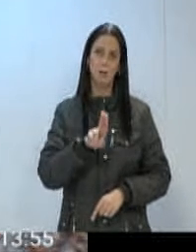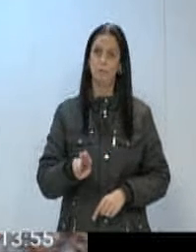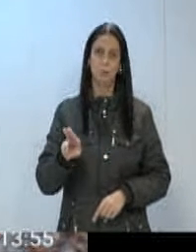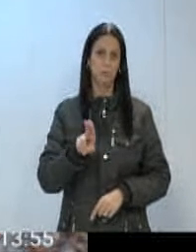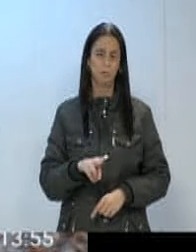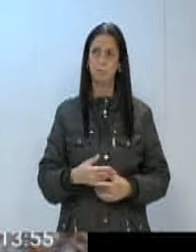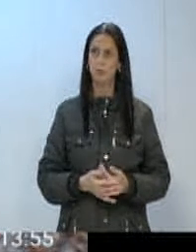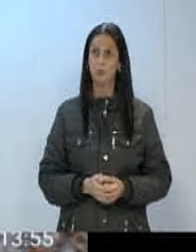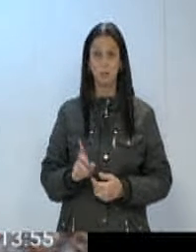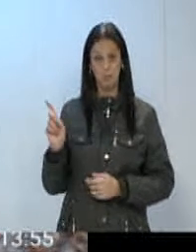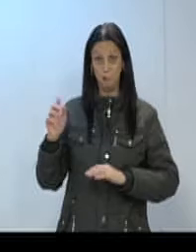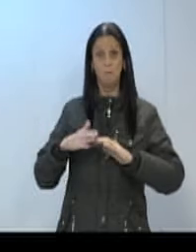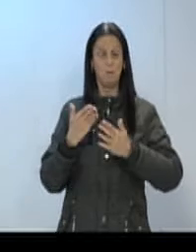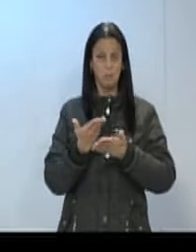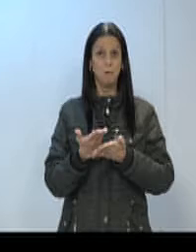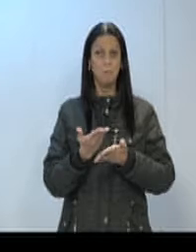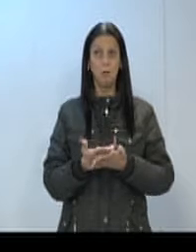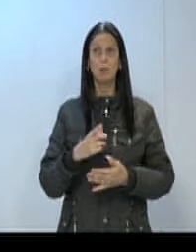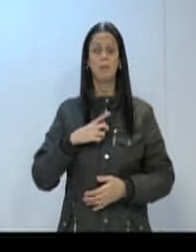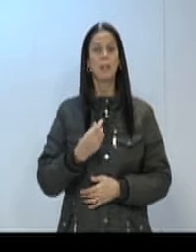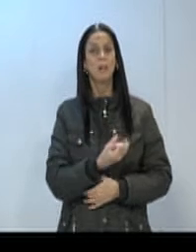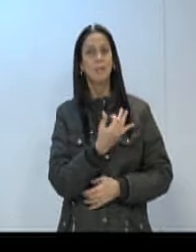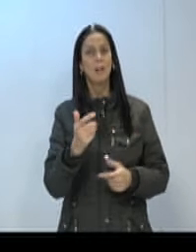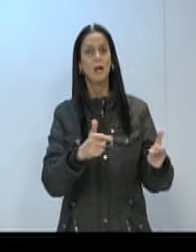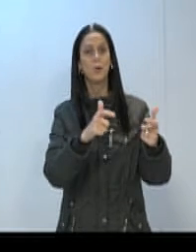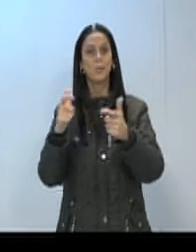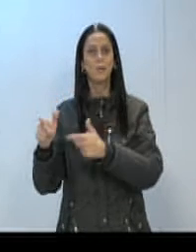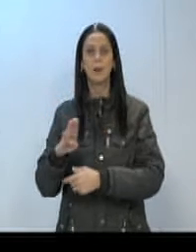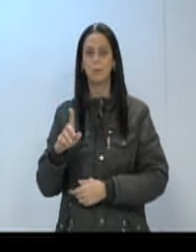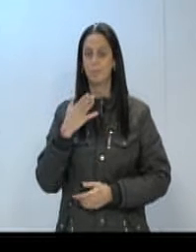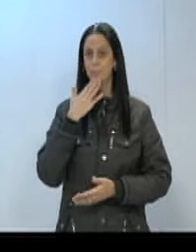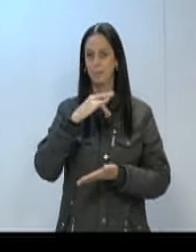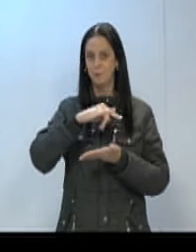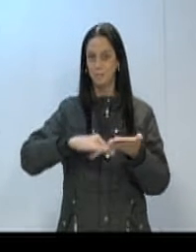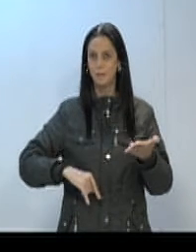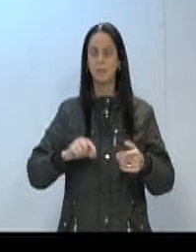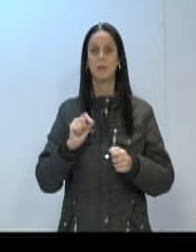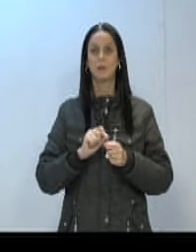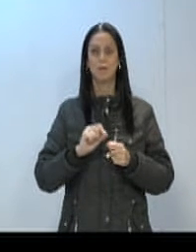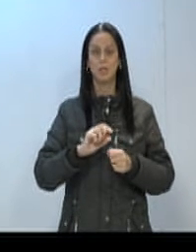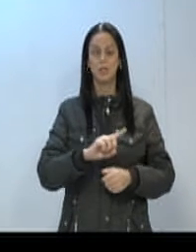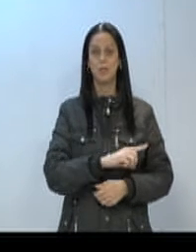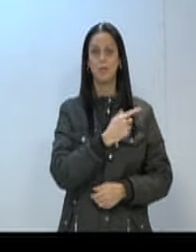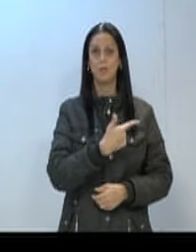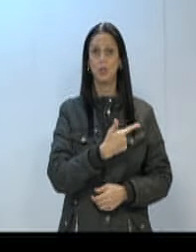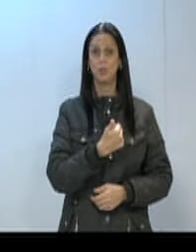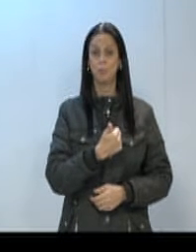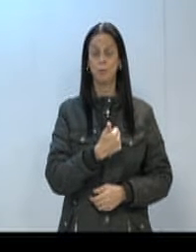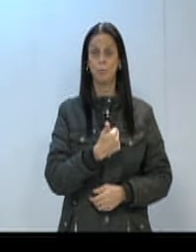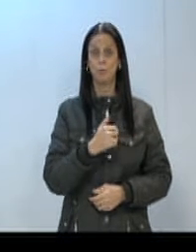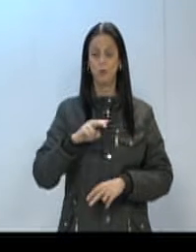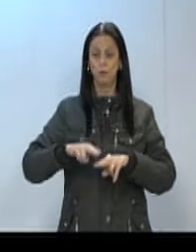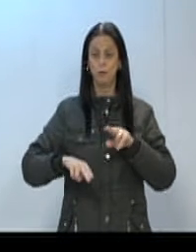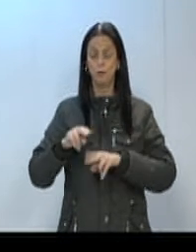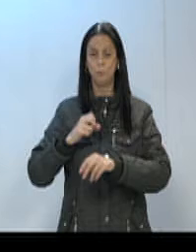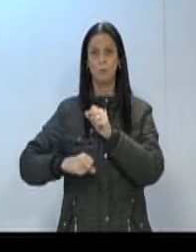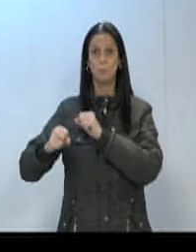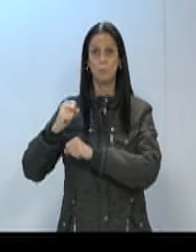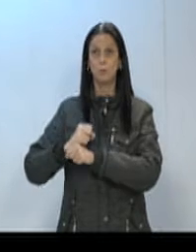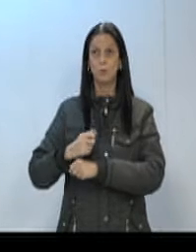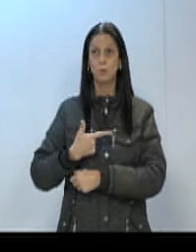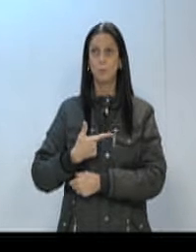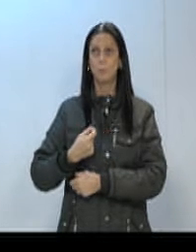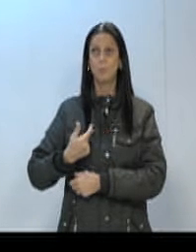várias né esse aqui é uma escola maior seus vários lugares aqui numeral Esse é o requerimento que eu fiz 21 de junho de 2021 com relação